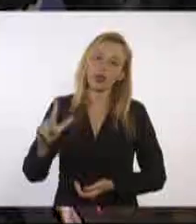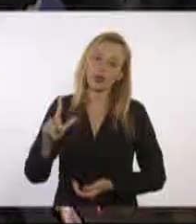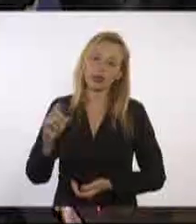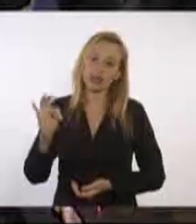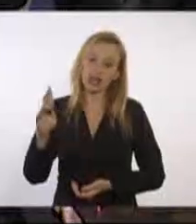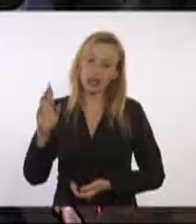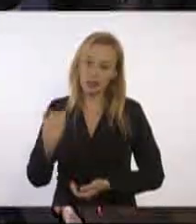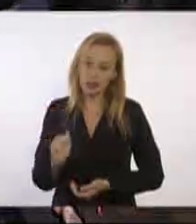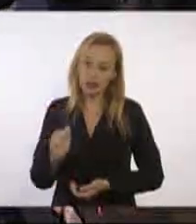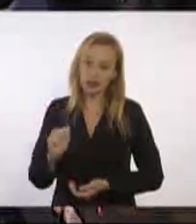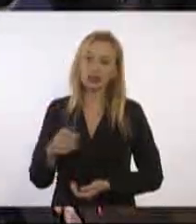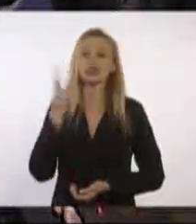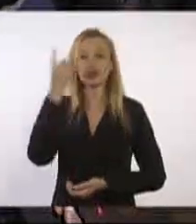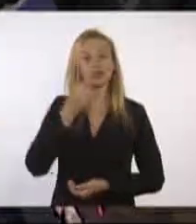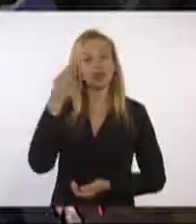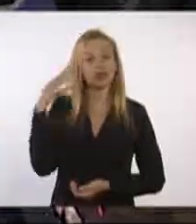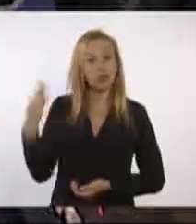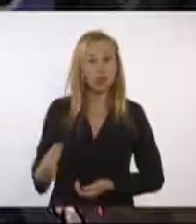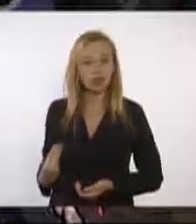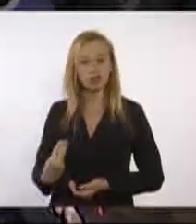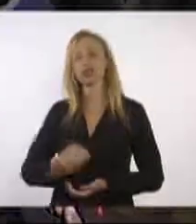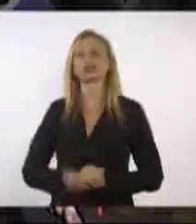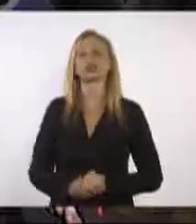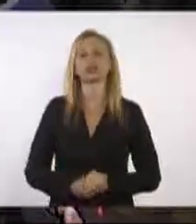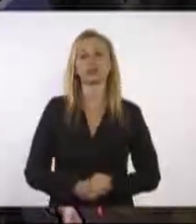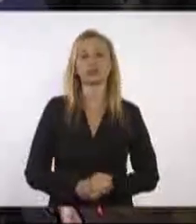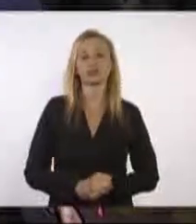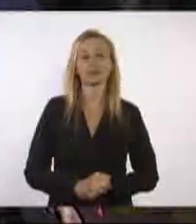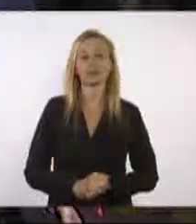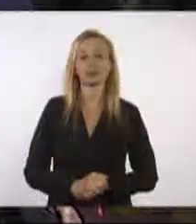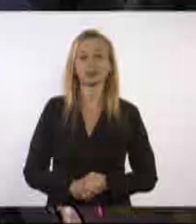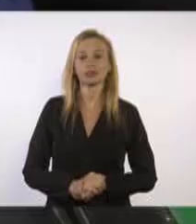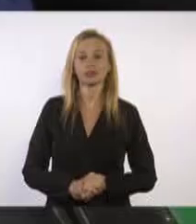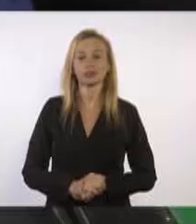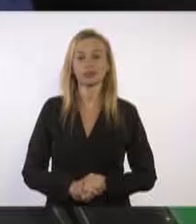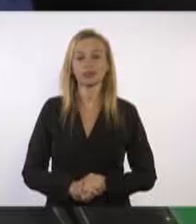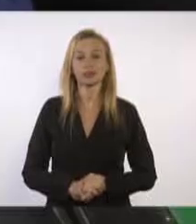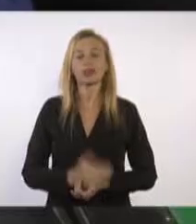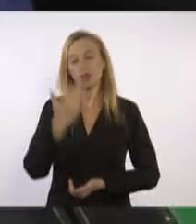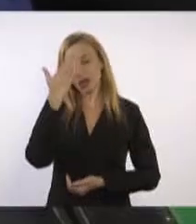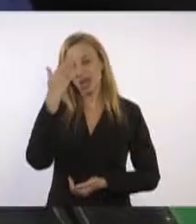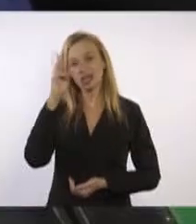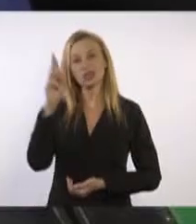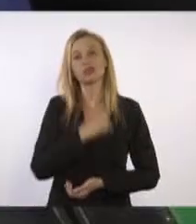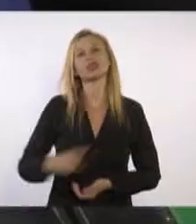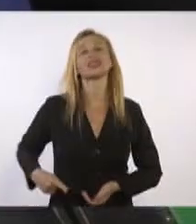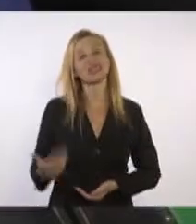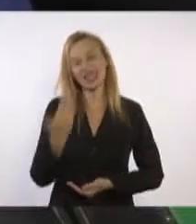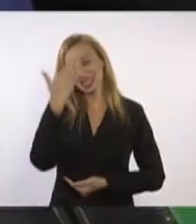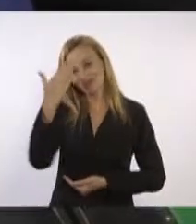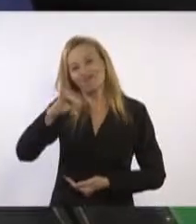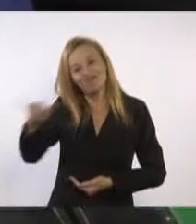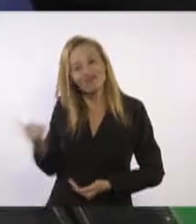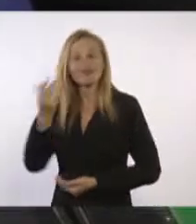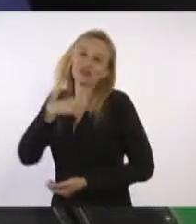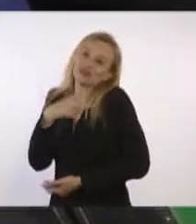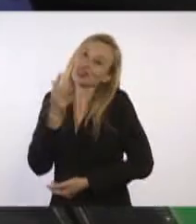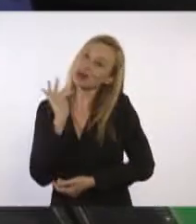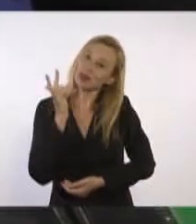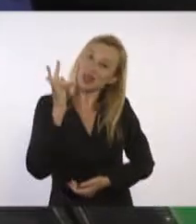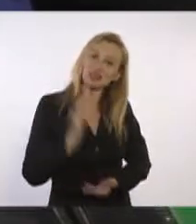deputada Mônica. Pois não. Muito obrigado, senhor presidente. Agradeço a oportunidade de falar